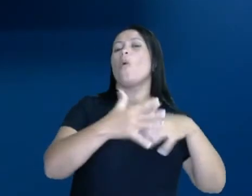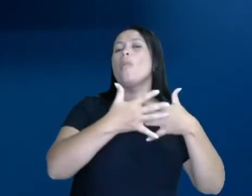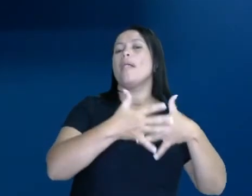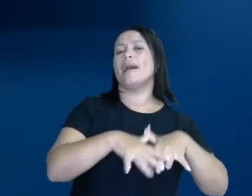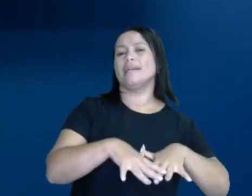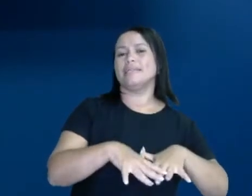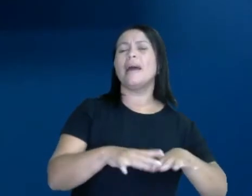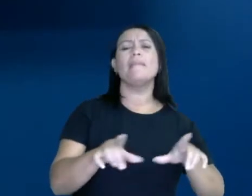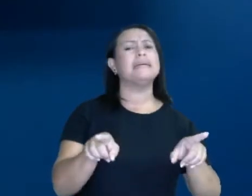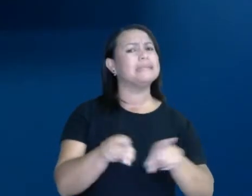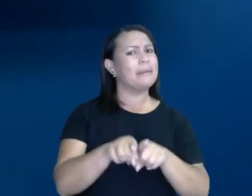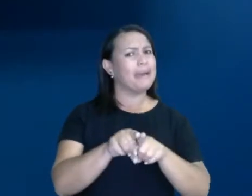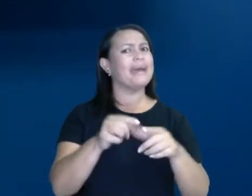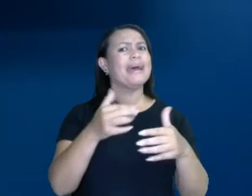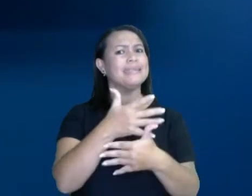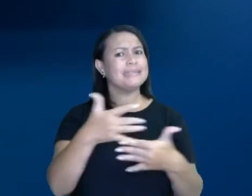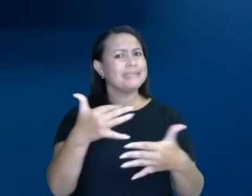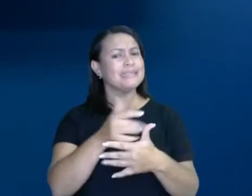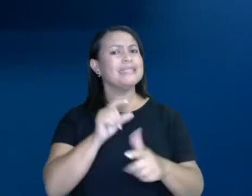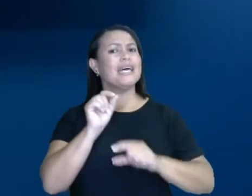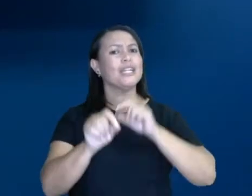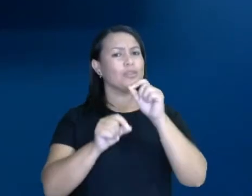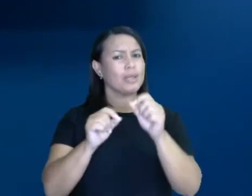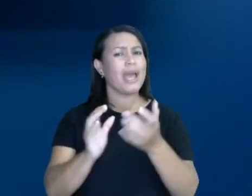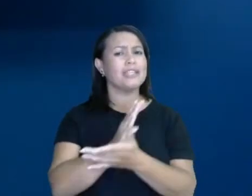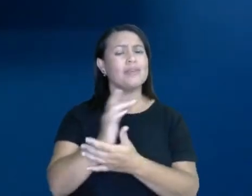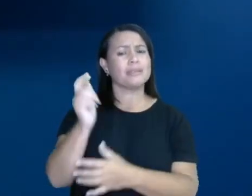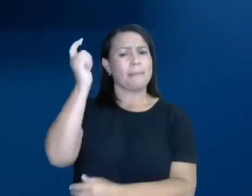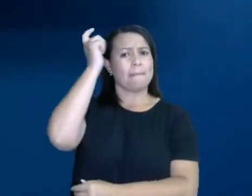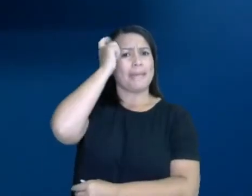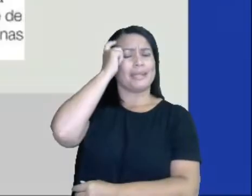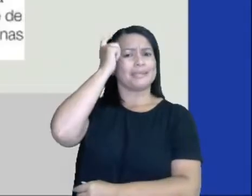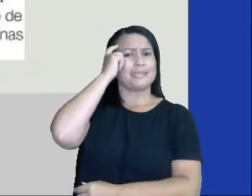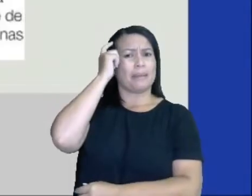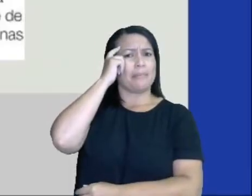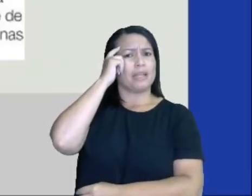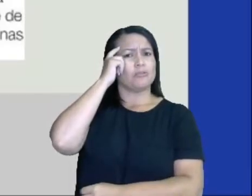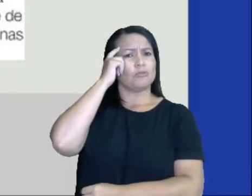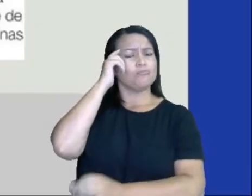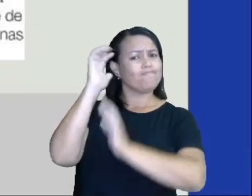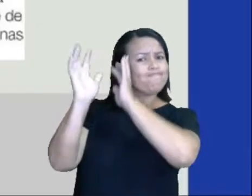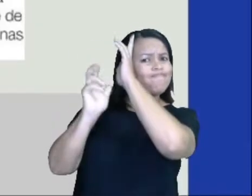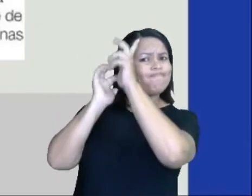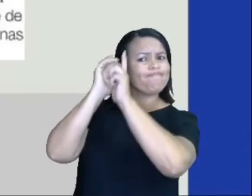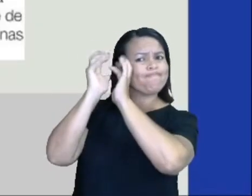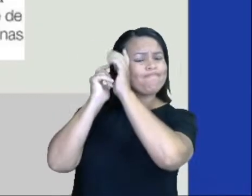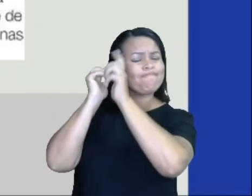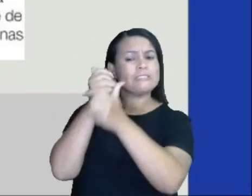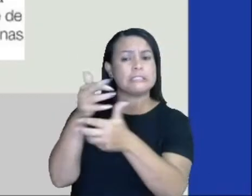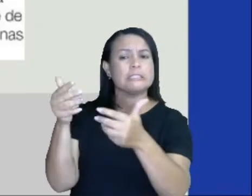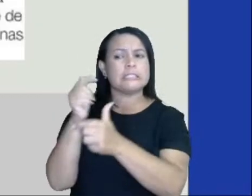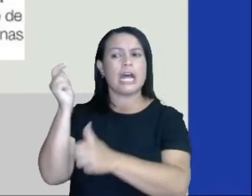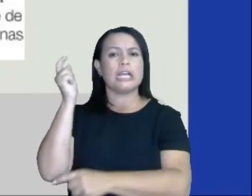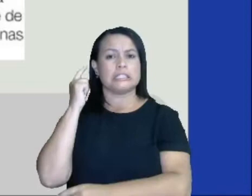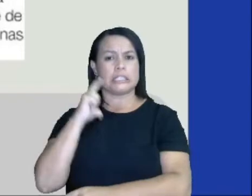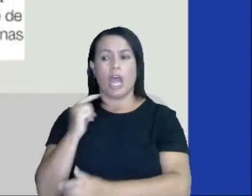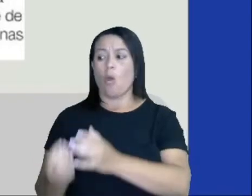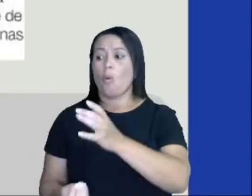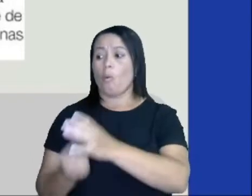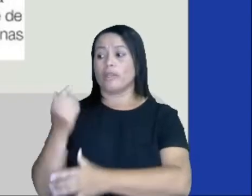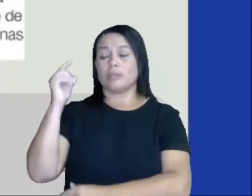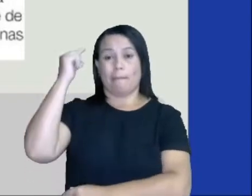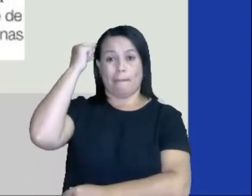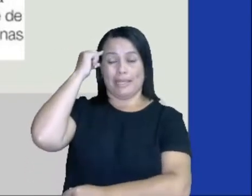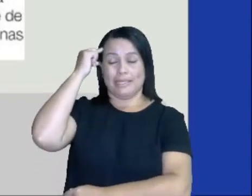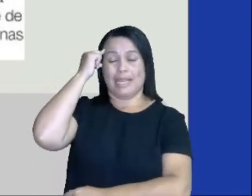pessoal? Mas as cidades também podem ser planejadas. Então, quando a cidade tem uma origem planejada, antes de